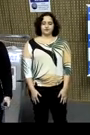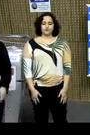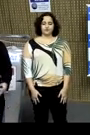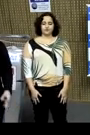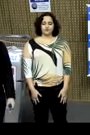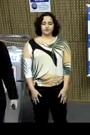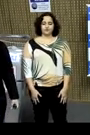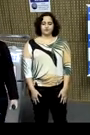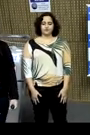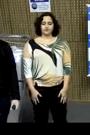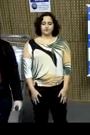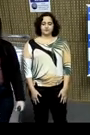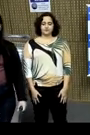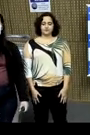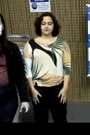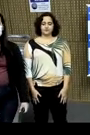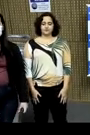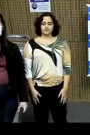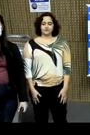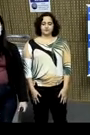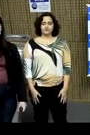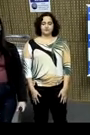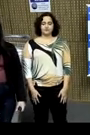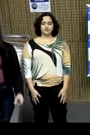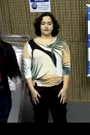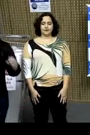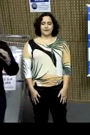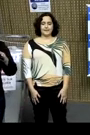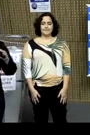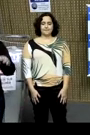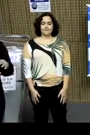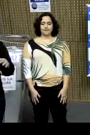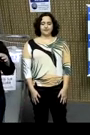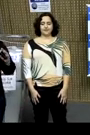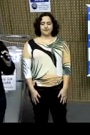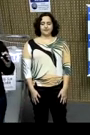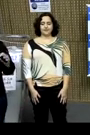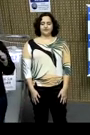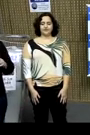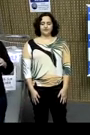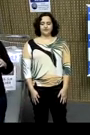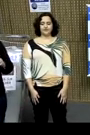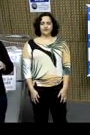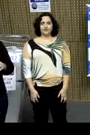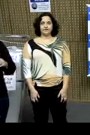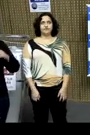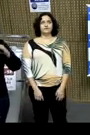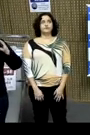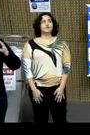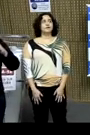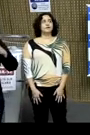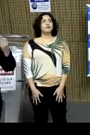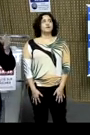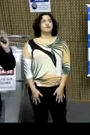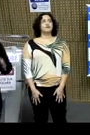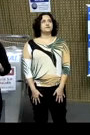12%. Não houve aqui atendimento em domicílio pela odontologia, porque foi focado o atendimento dentro da unidade